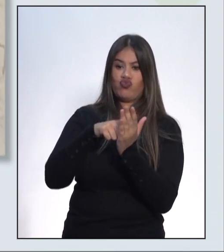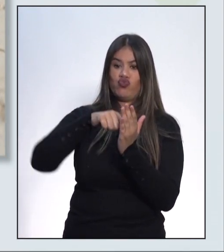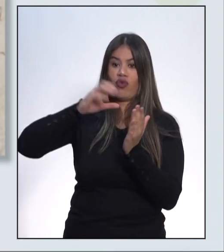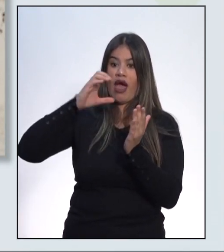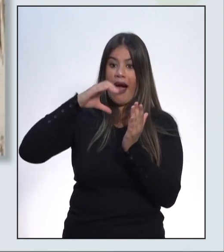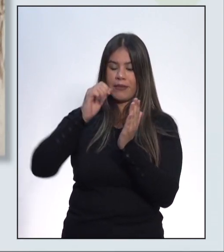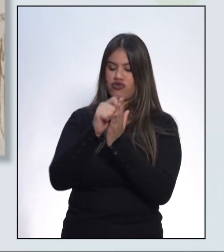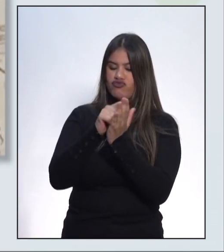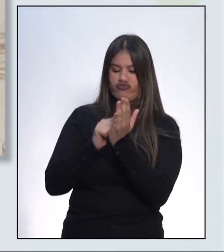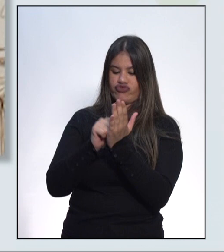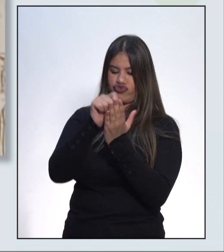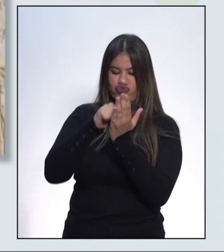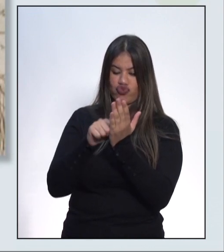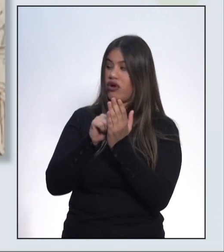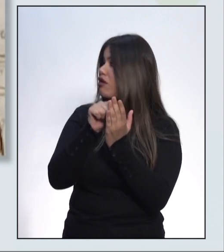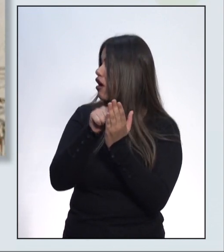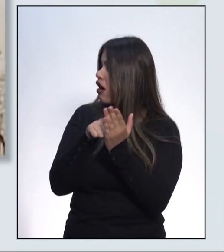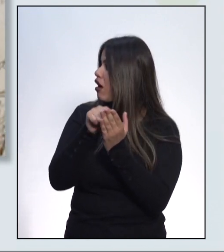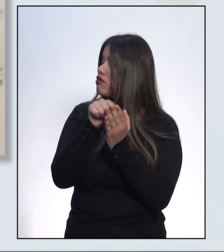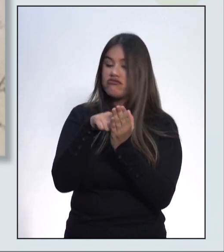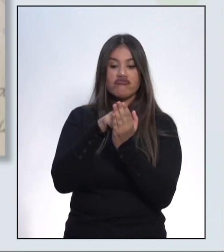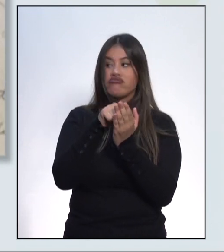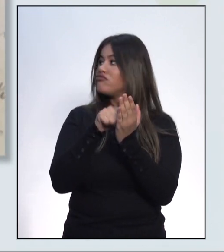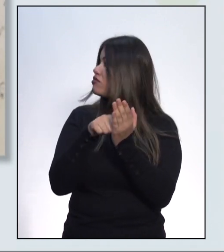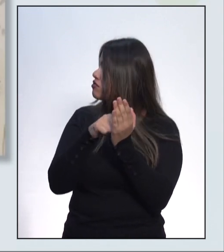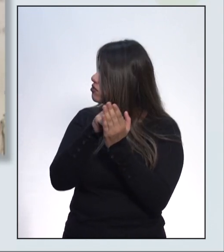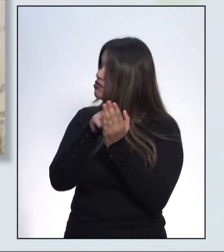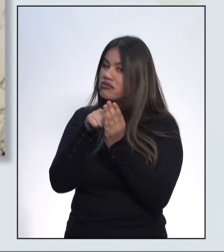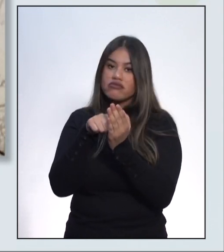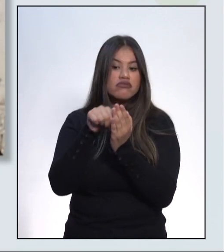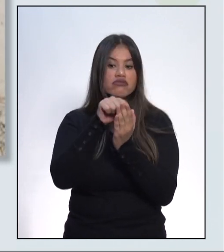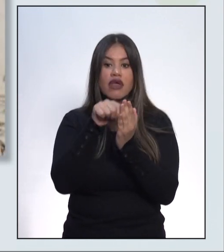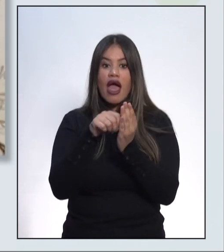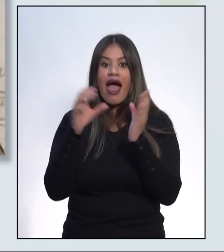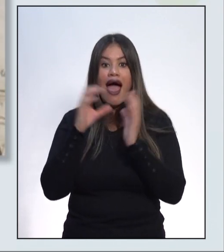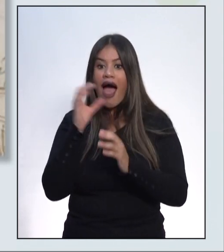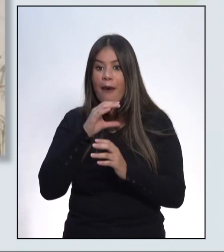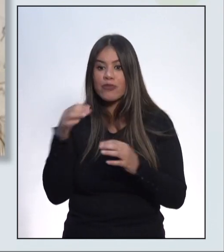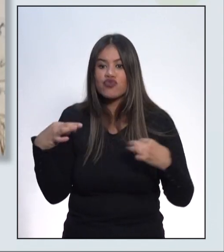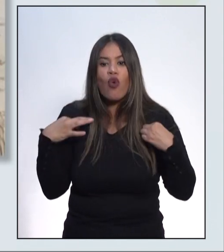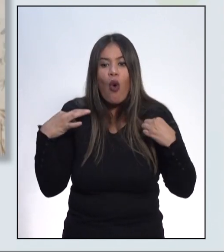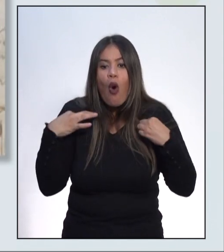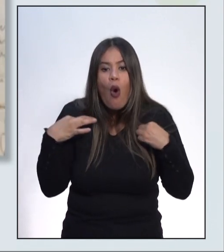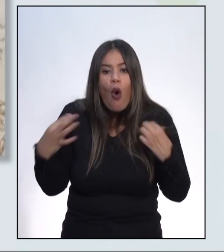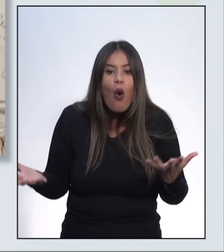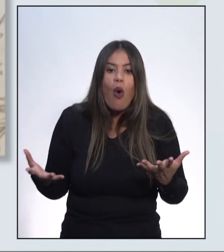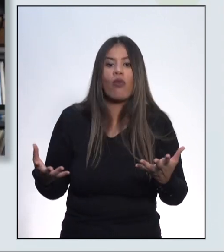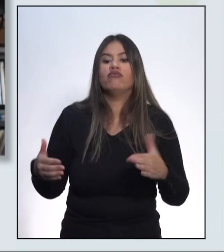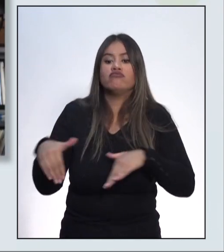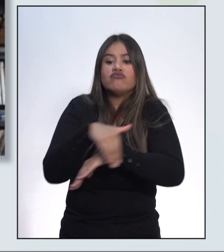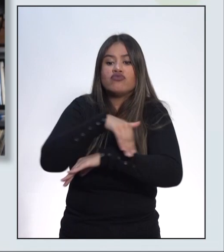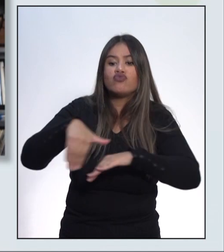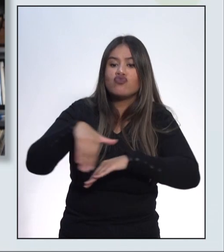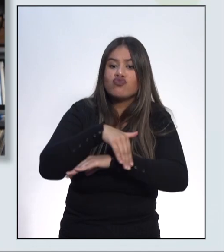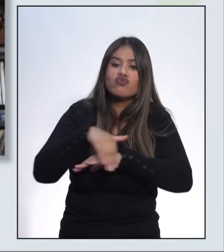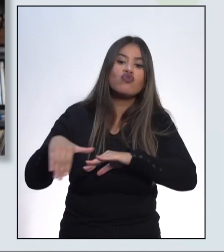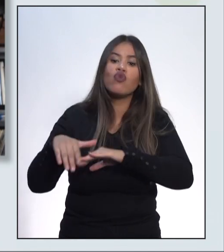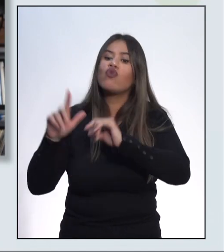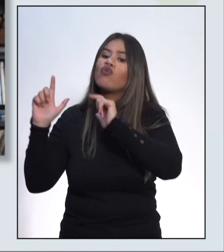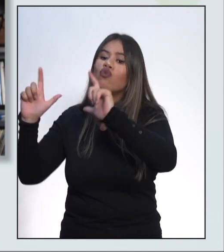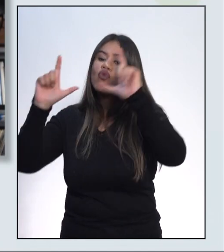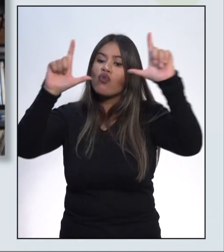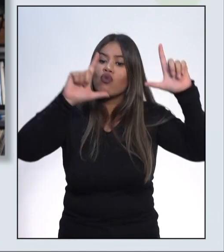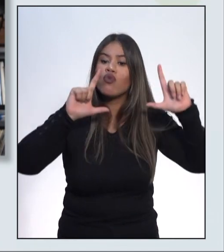com explicações, com palavras sobre o que ele estava vendo, o que as pessoas vestiam, como é que são os detalhes da roupa, como eram as cenas que ele